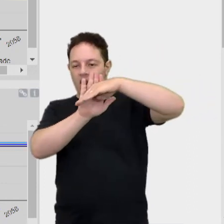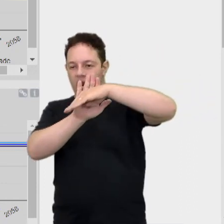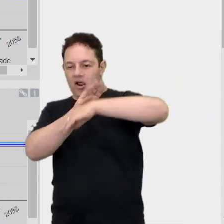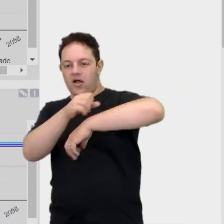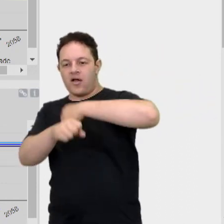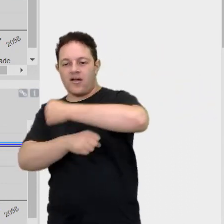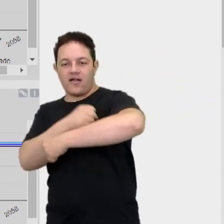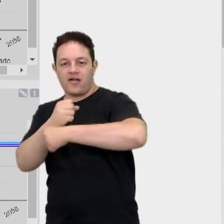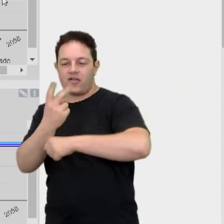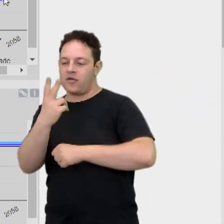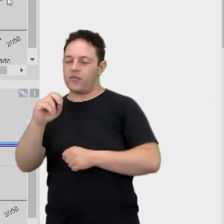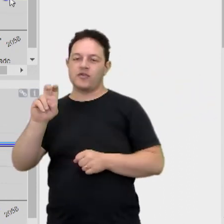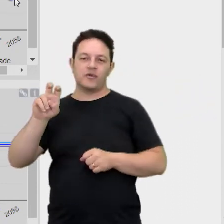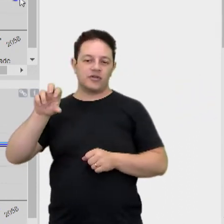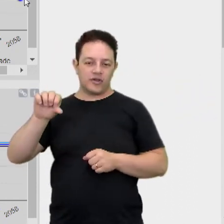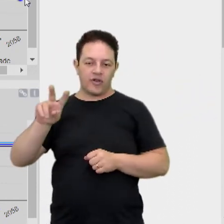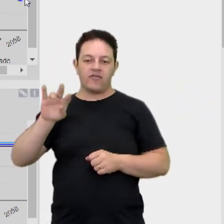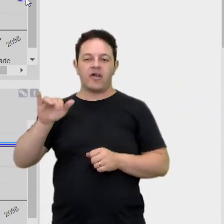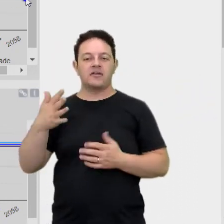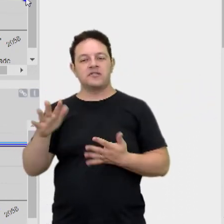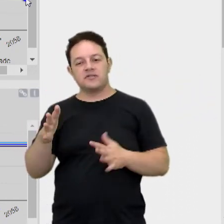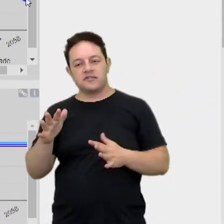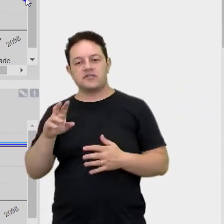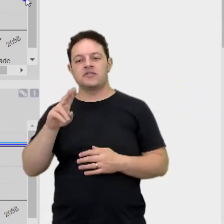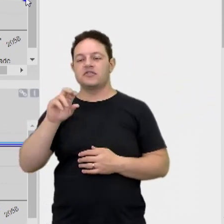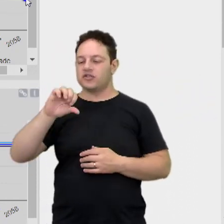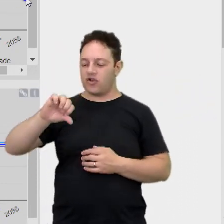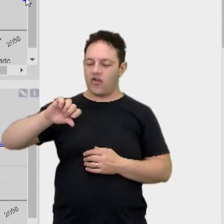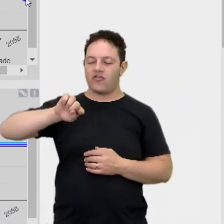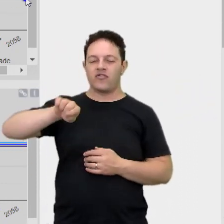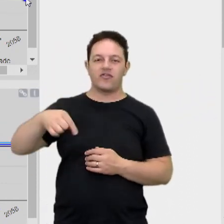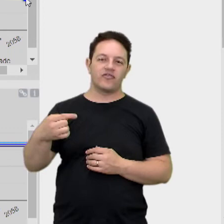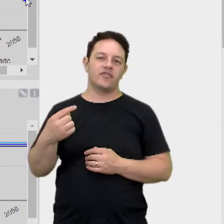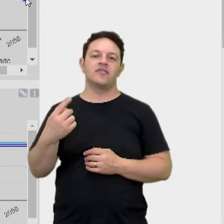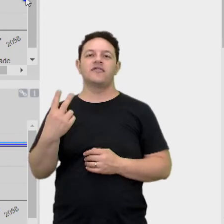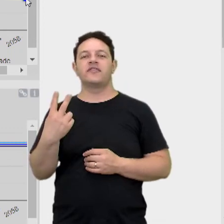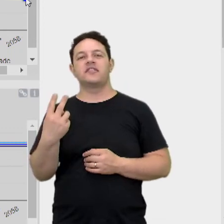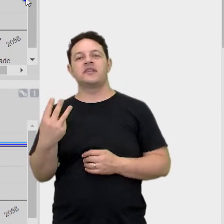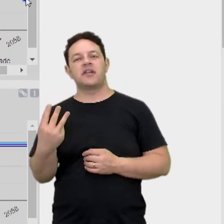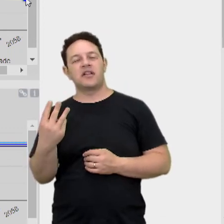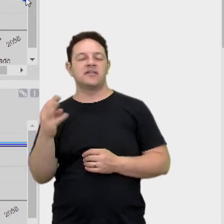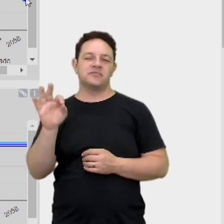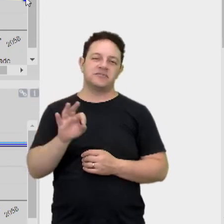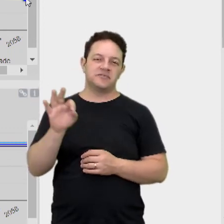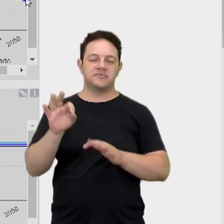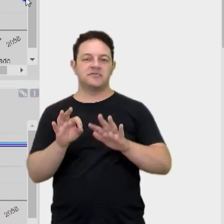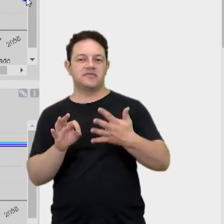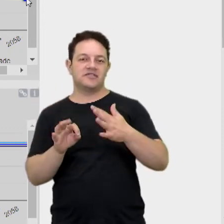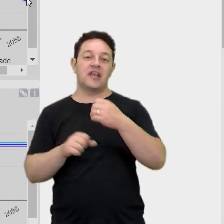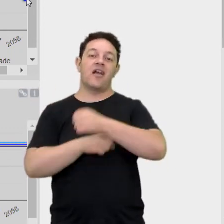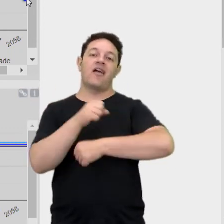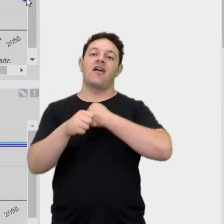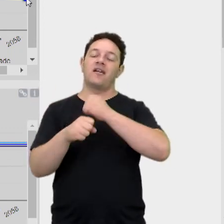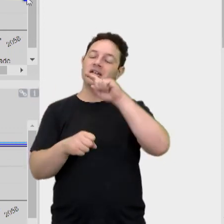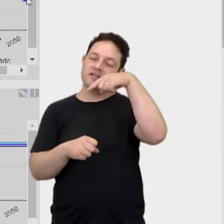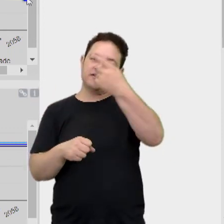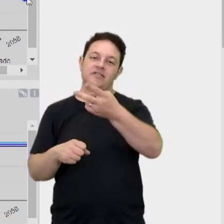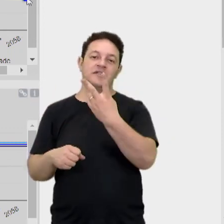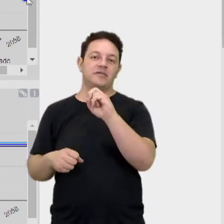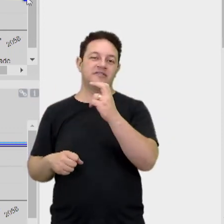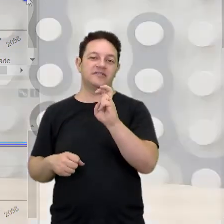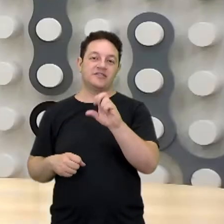um declínio, chegando aí a 9,23 mais ou menos em 2059. Então,